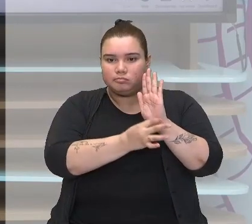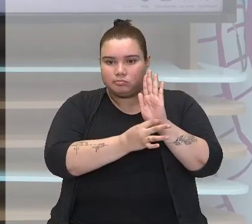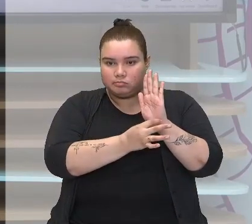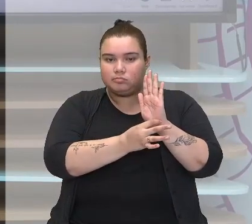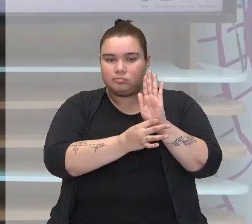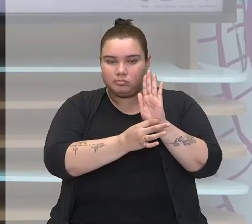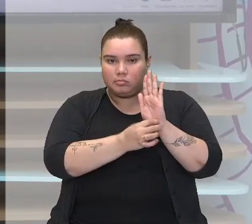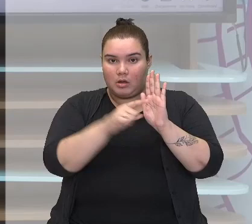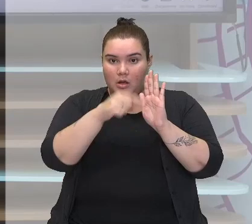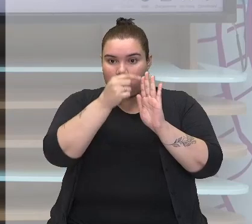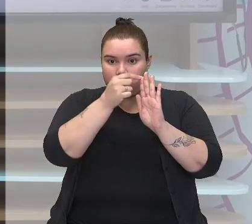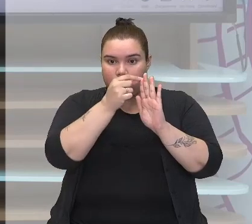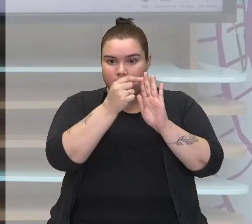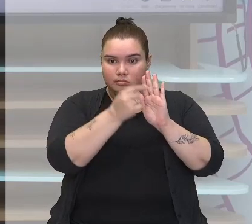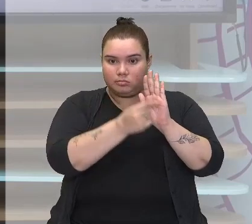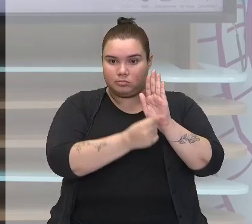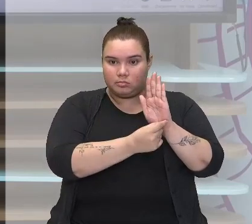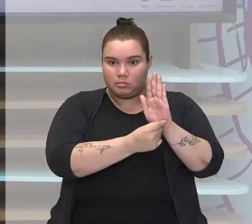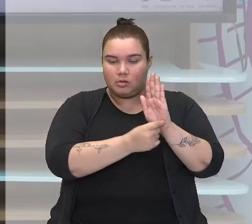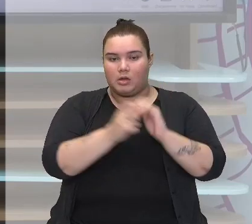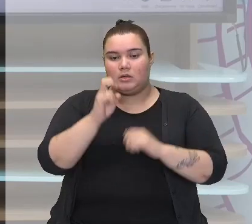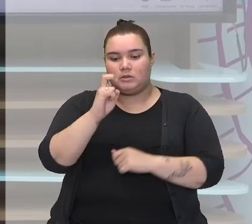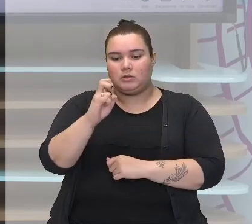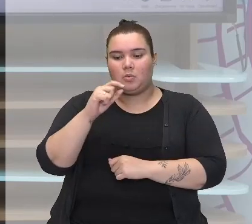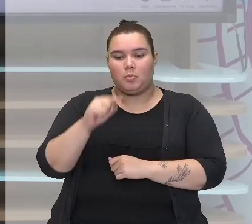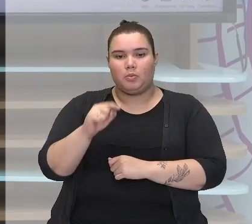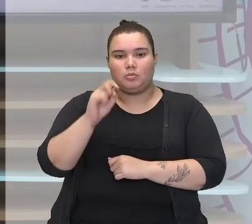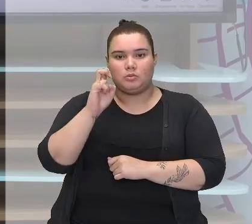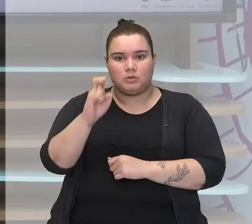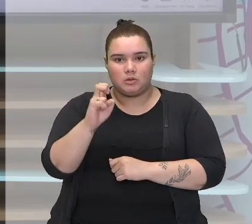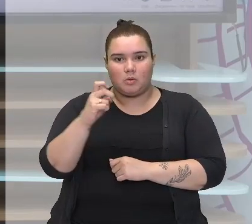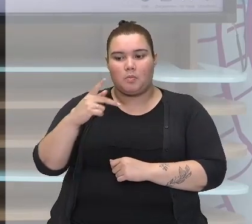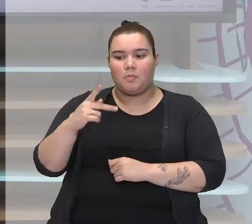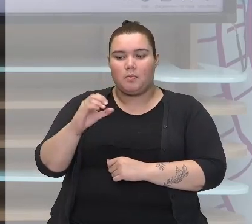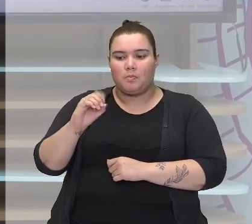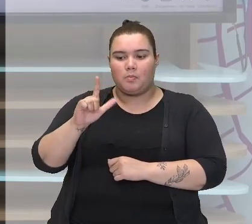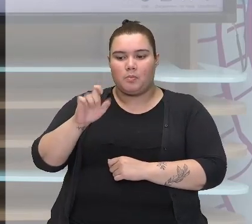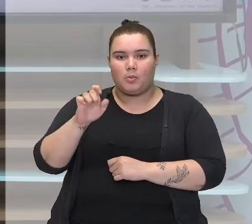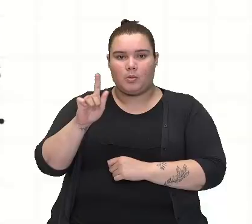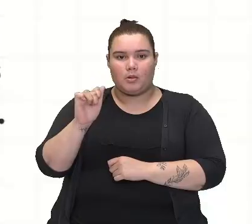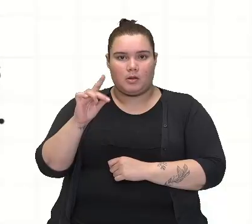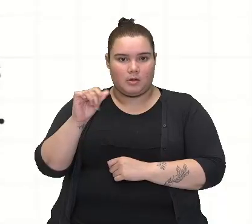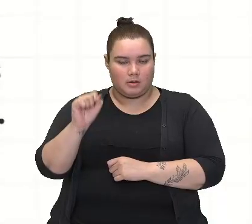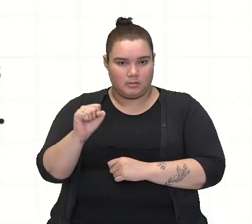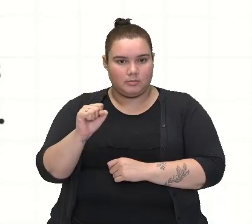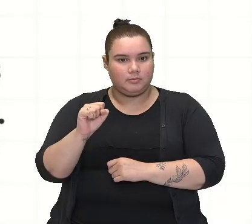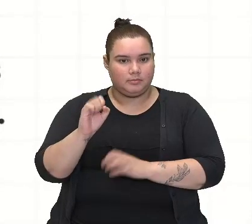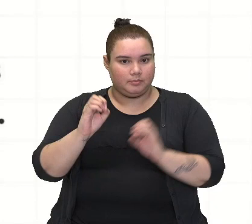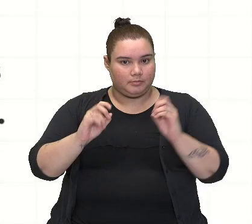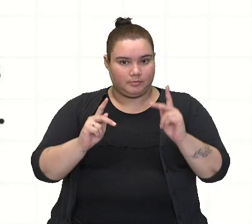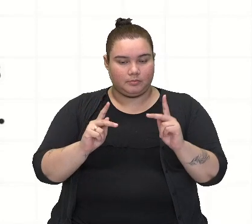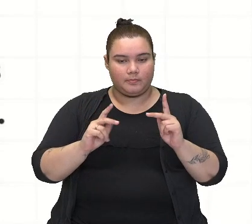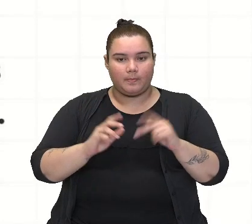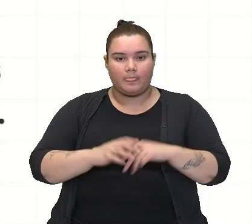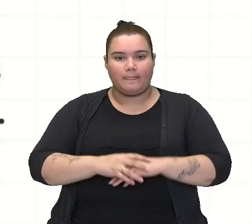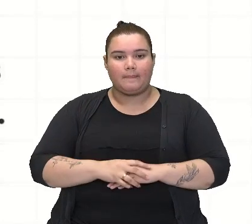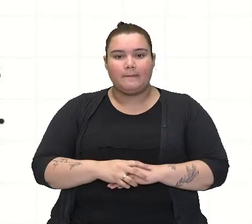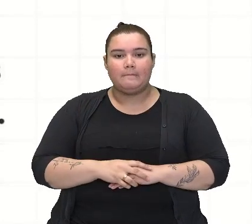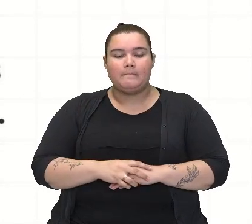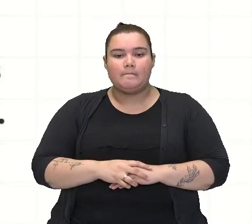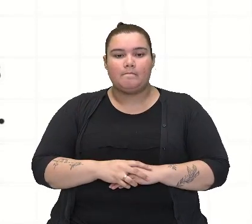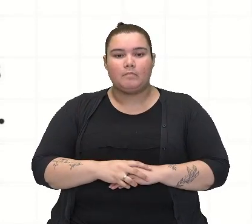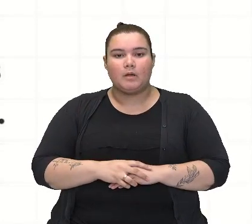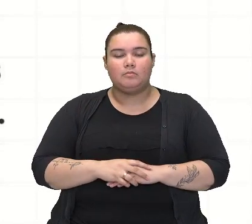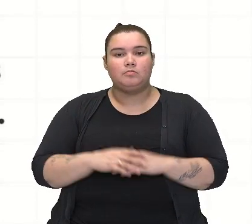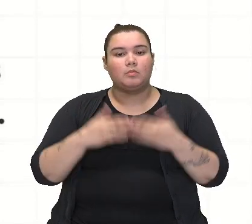5,5 polegadas. Aí sim você estará diante de uma grandeza. Vamos continuar. Então, olha, como eu